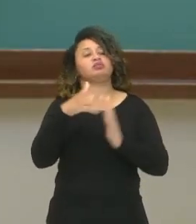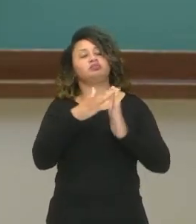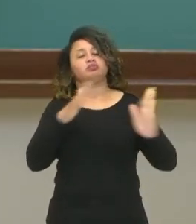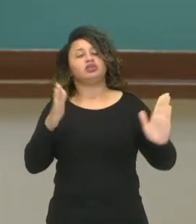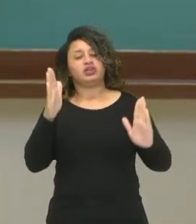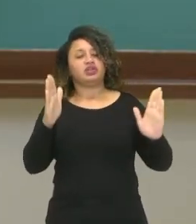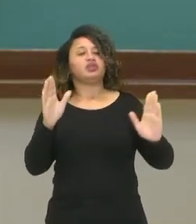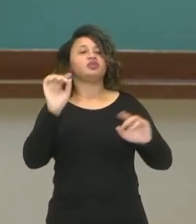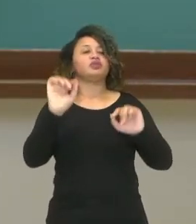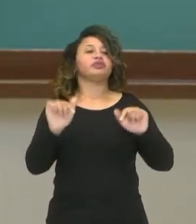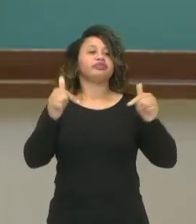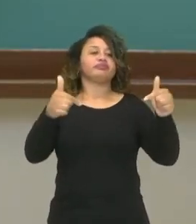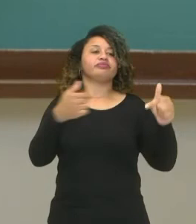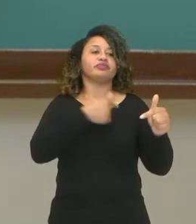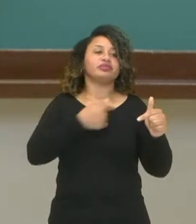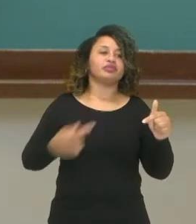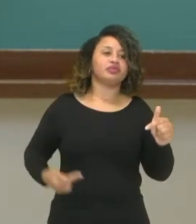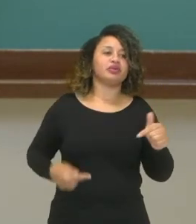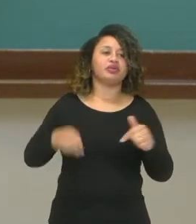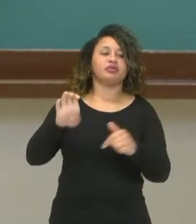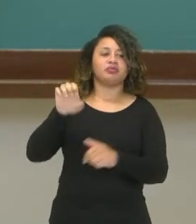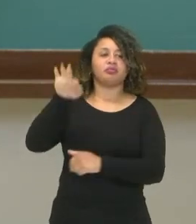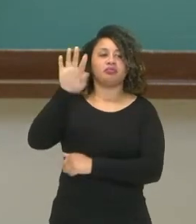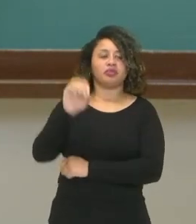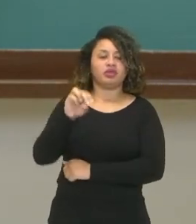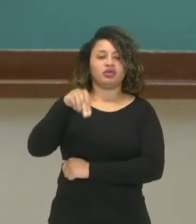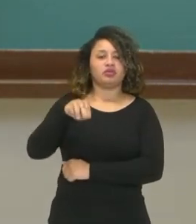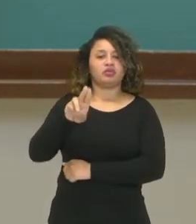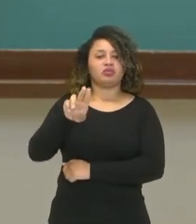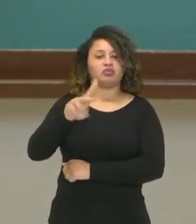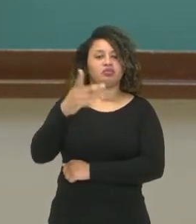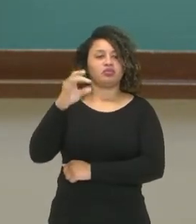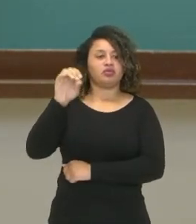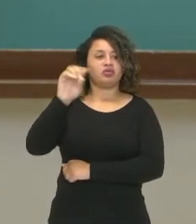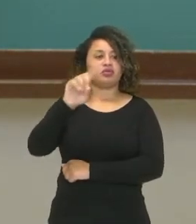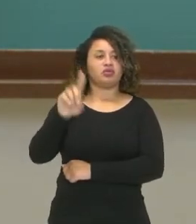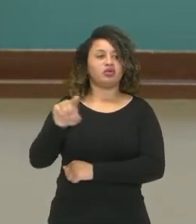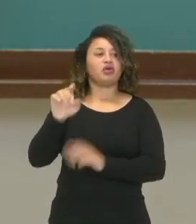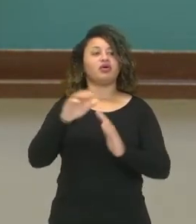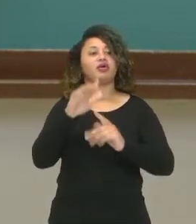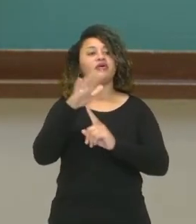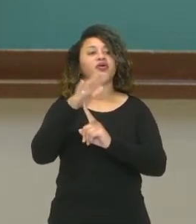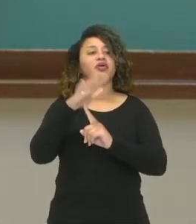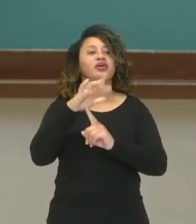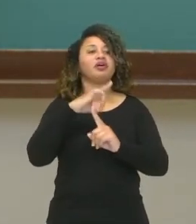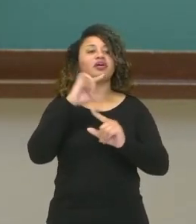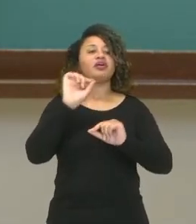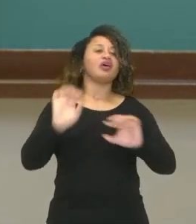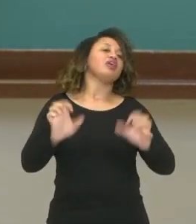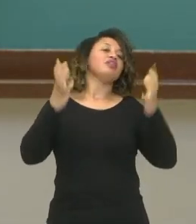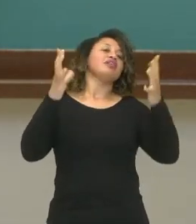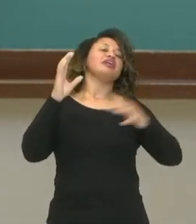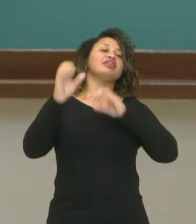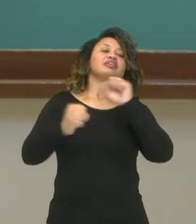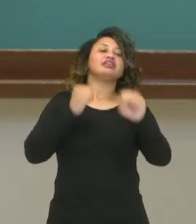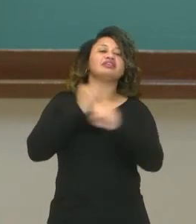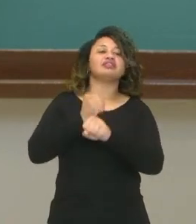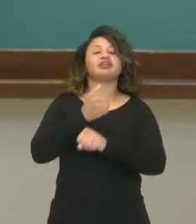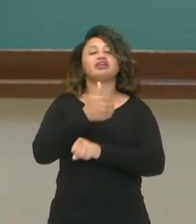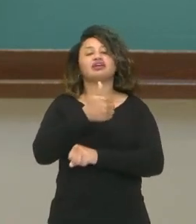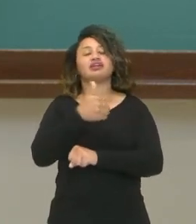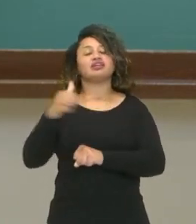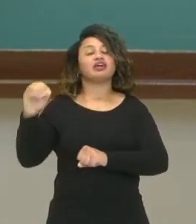o exercício de governo do Bento Munhoz da Rocha Neto, o Paraná passou pelos festejos dos 100 anos da sua